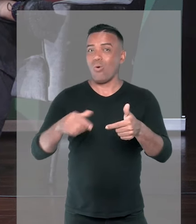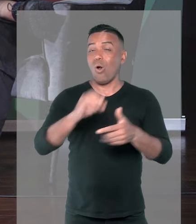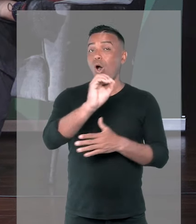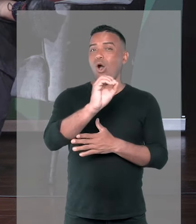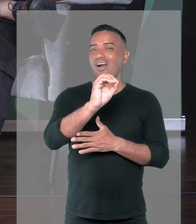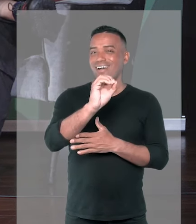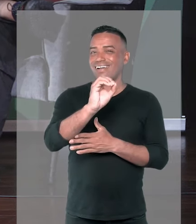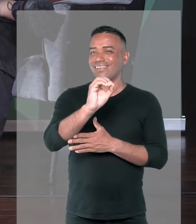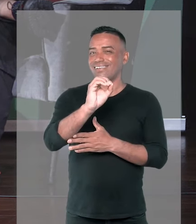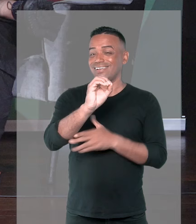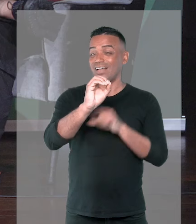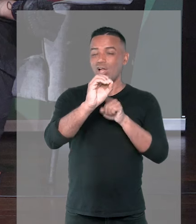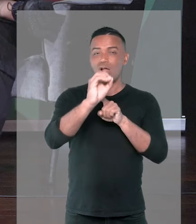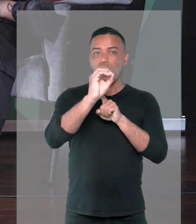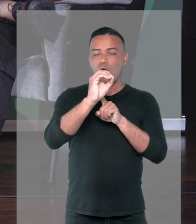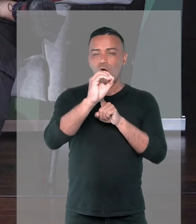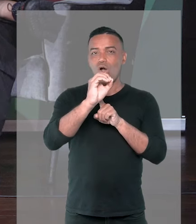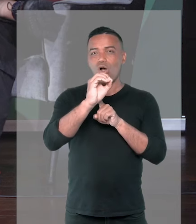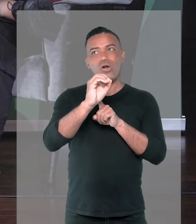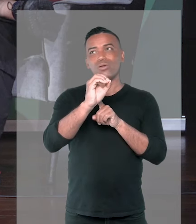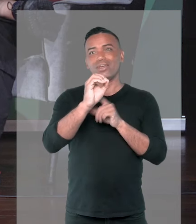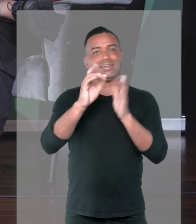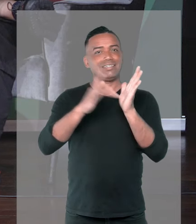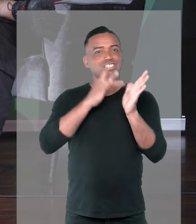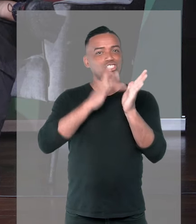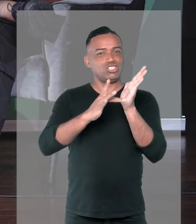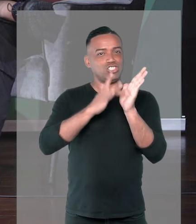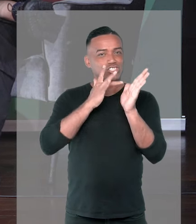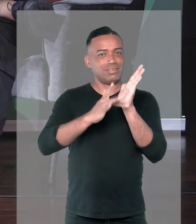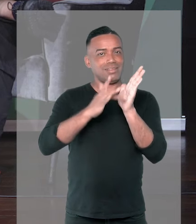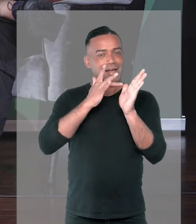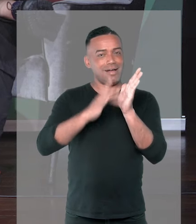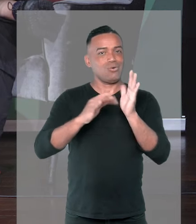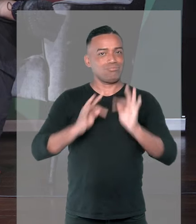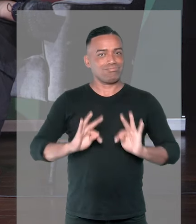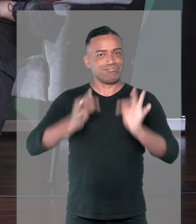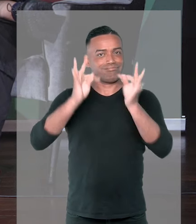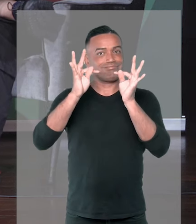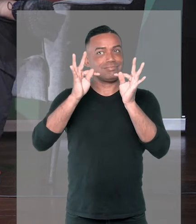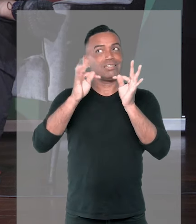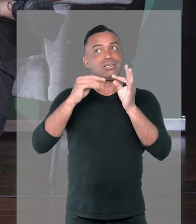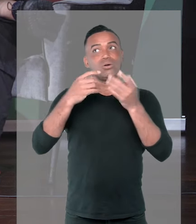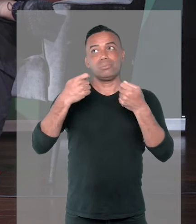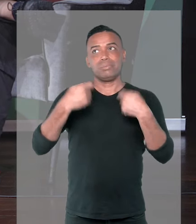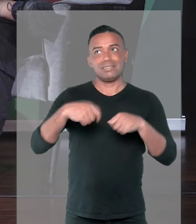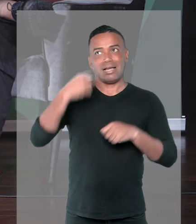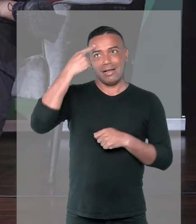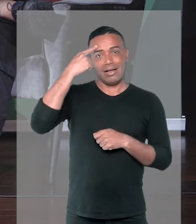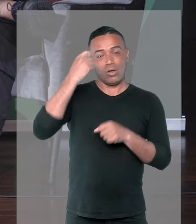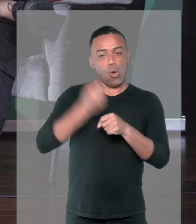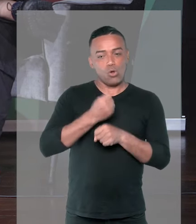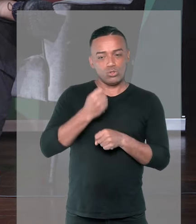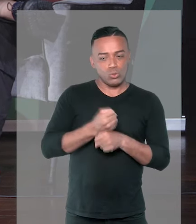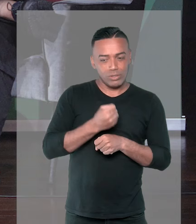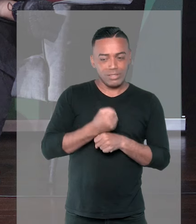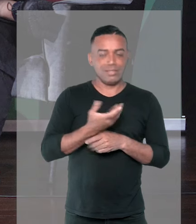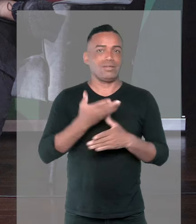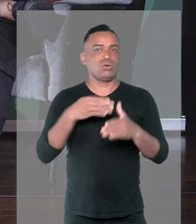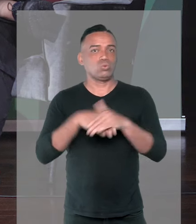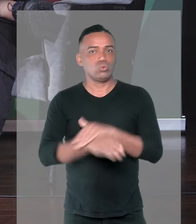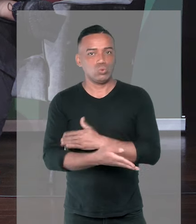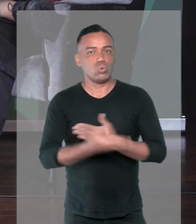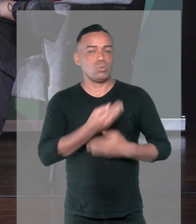o é intrinsecamente digital você vai partir da existência ou da necessidade de construir ciclos de vidas